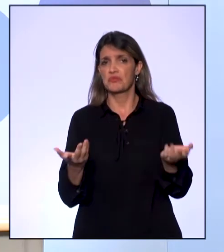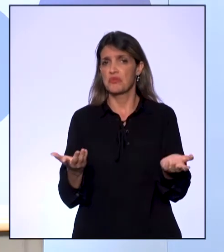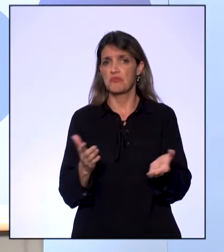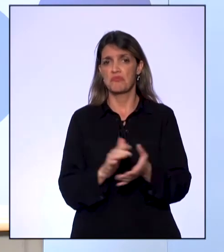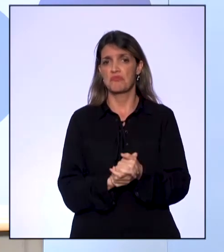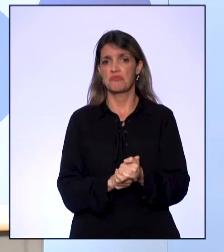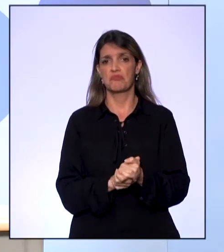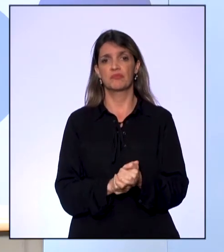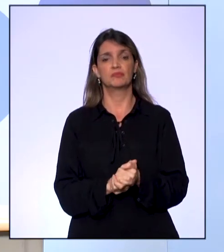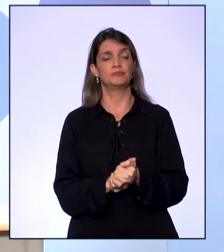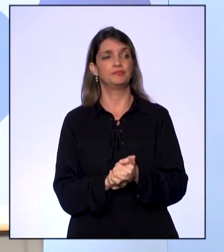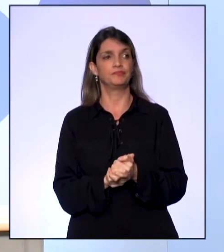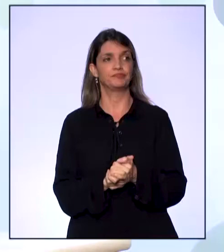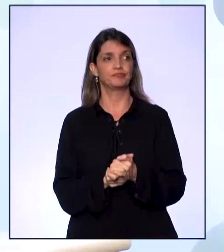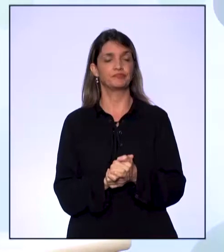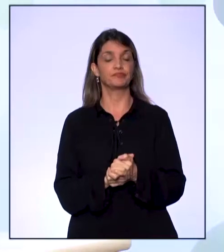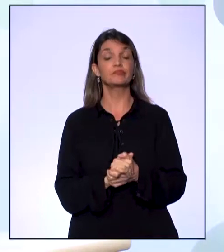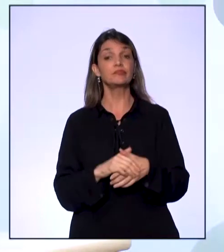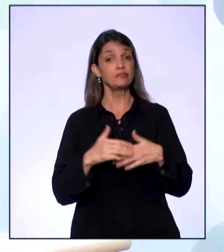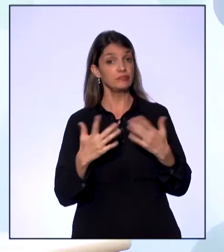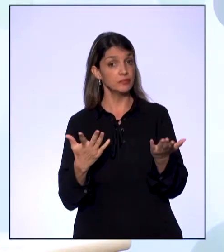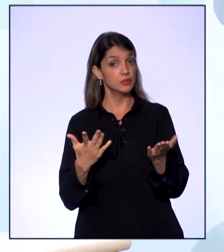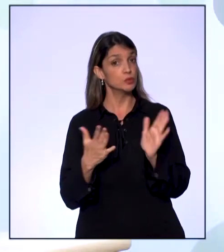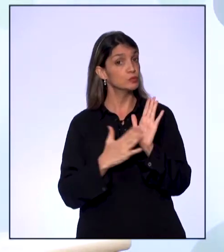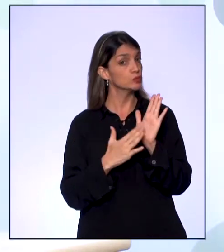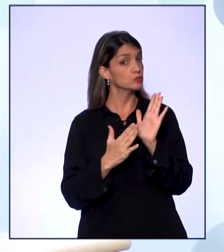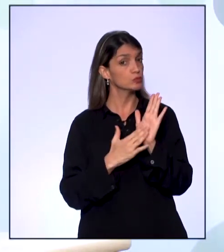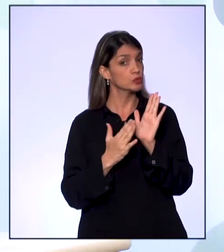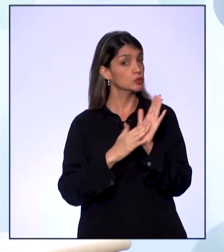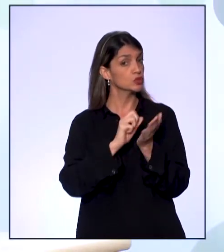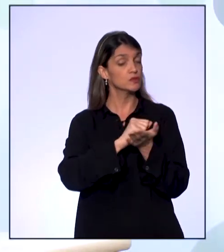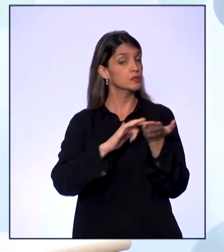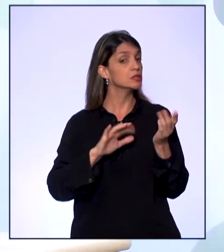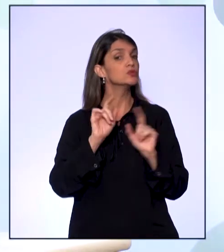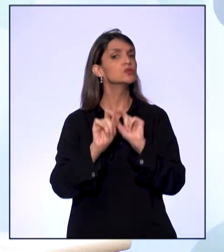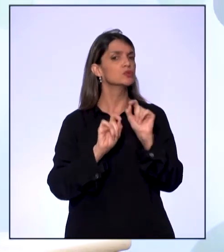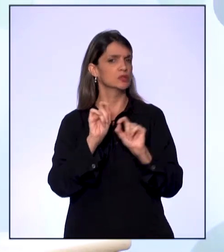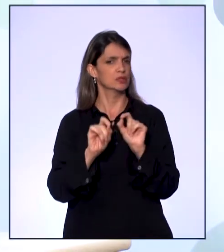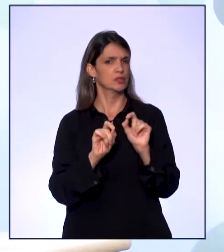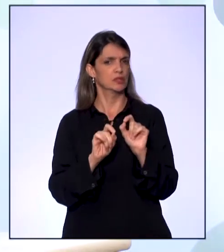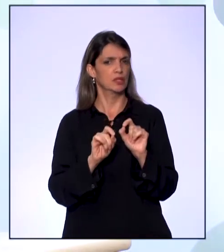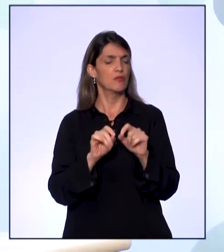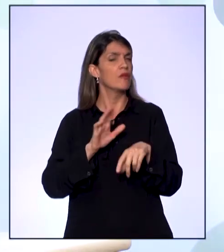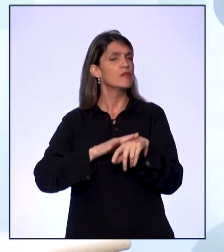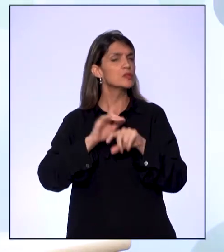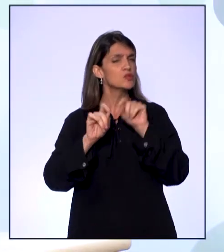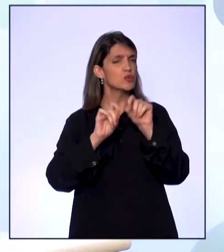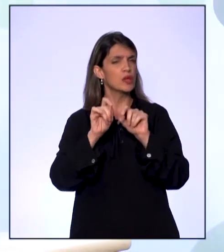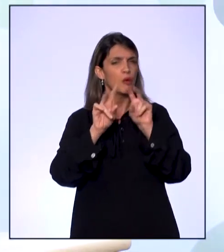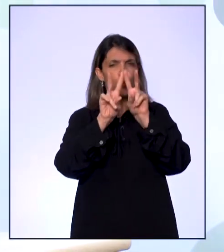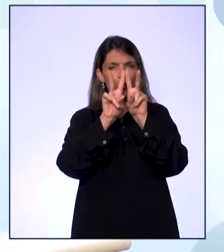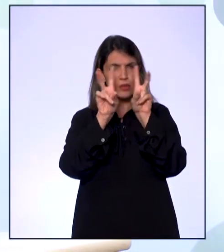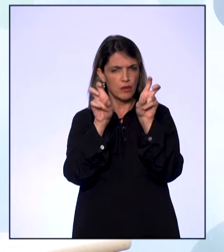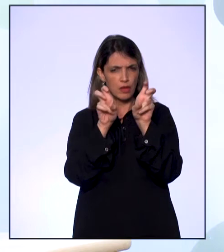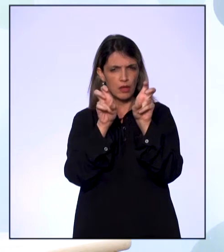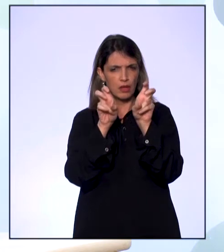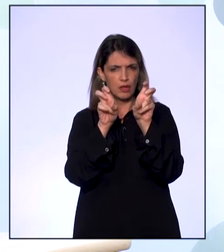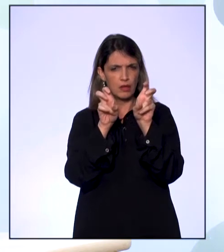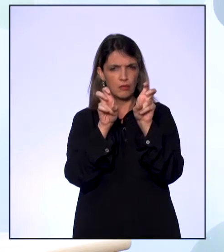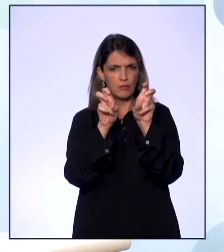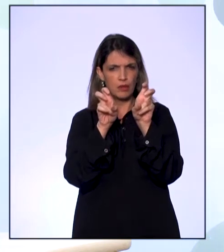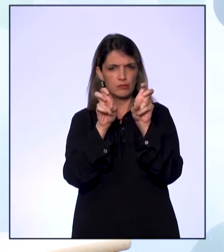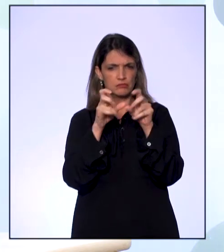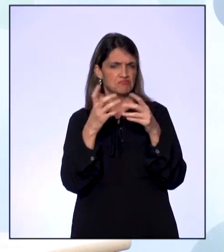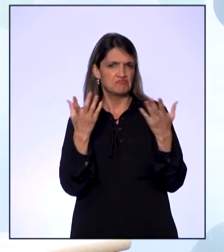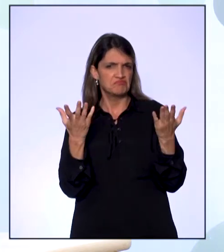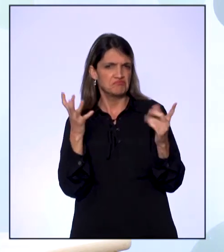aluna que citou. Então, a proposta do exercício, na verdade, é assim. Primeira coisa que você tem que fazer, você vai pegar esse tema, eu sugeri o tema de influencers,